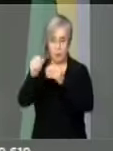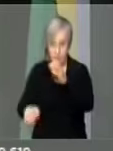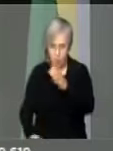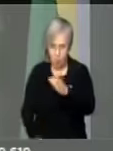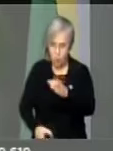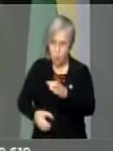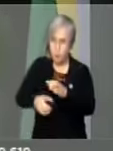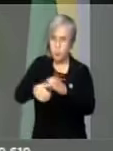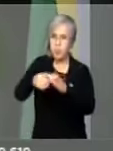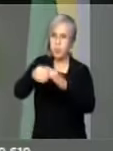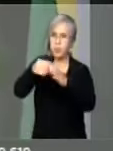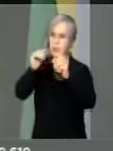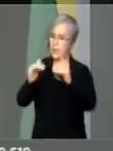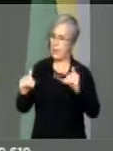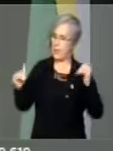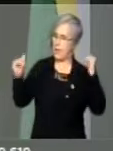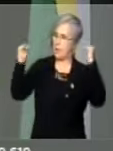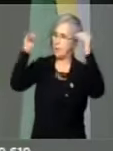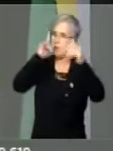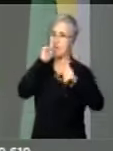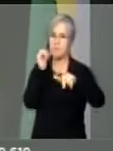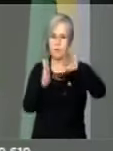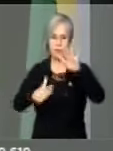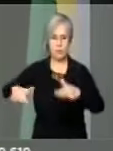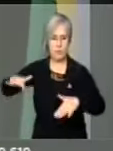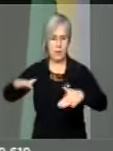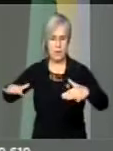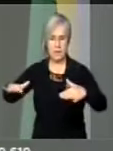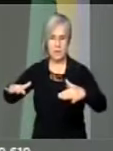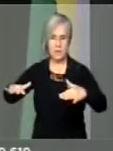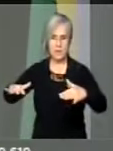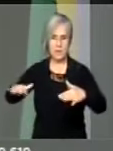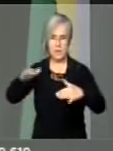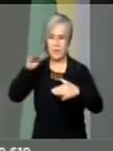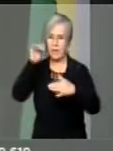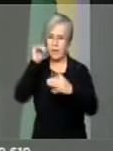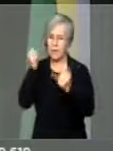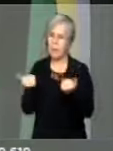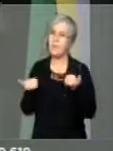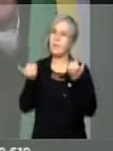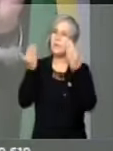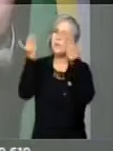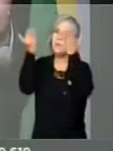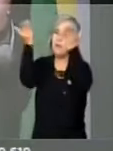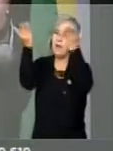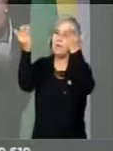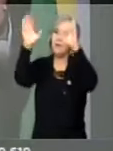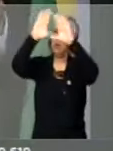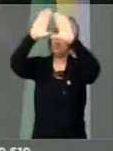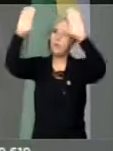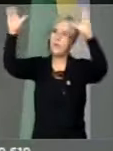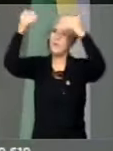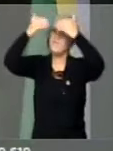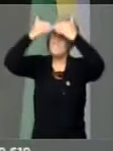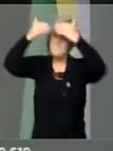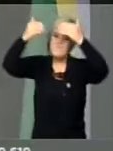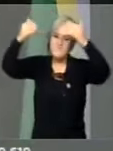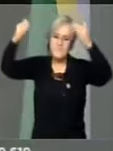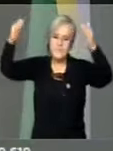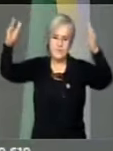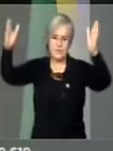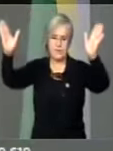saía daquele nível das ondas muito altas, ela apresentava essa criança ao céu, o céu se abria, e aí então